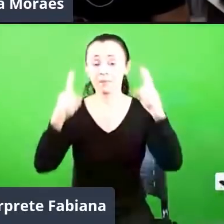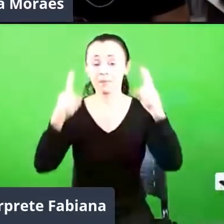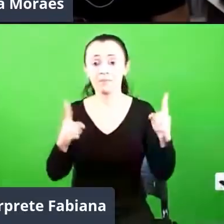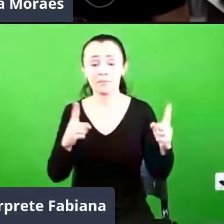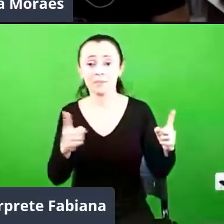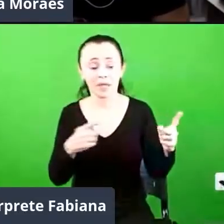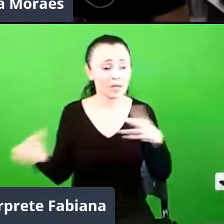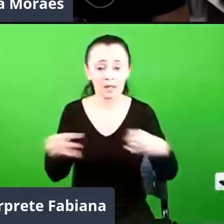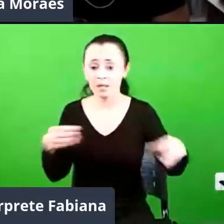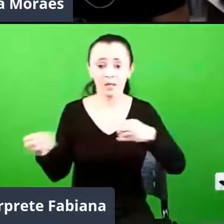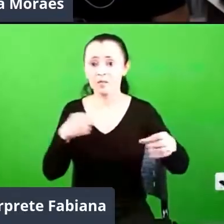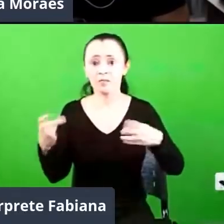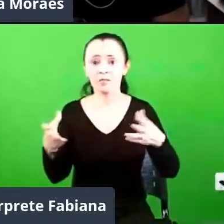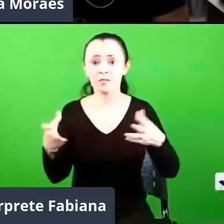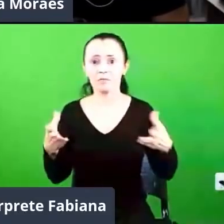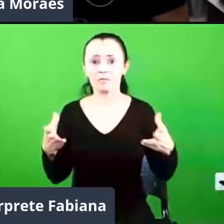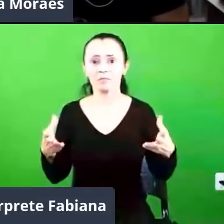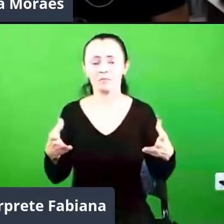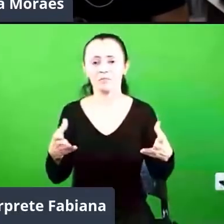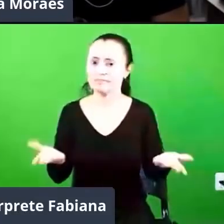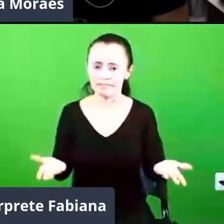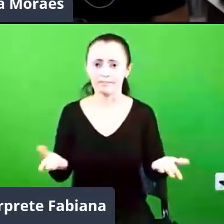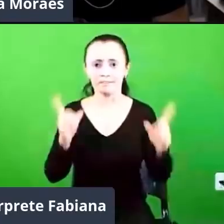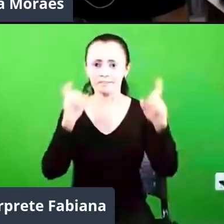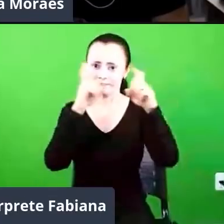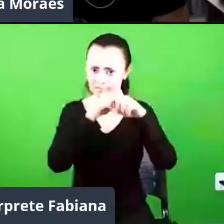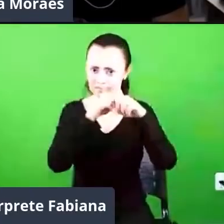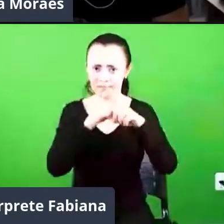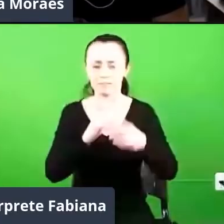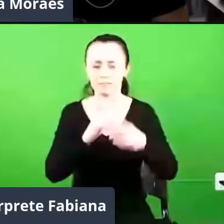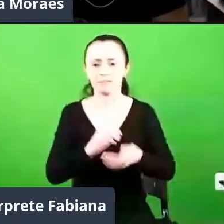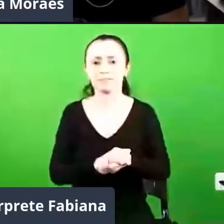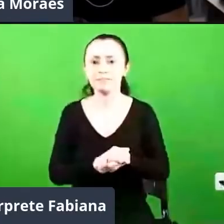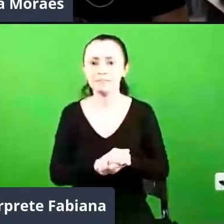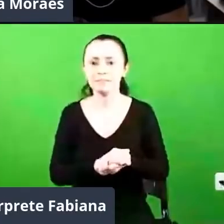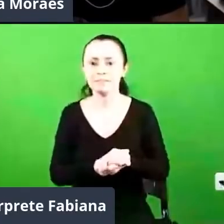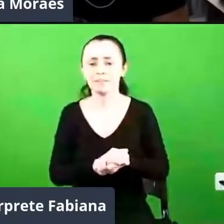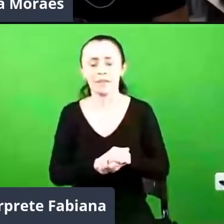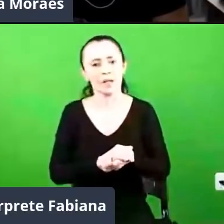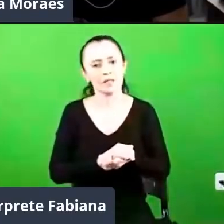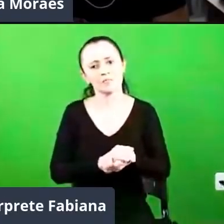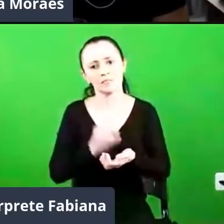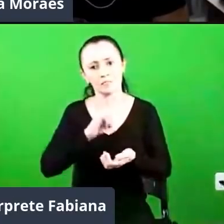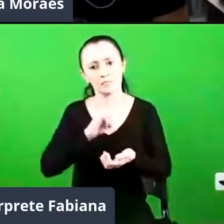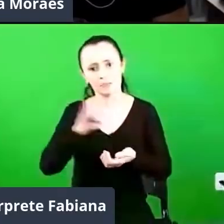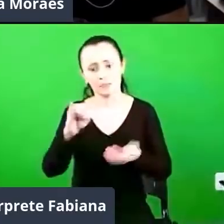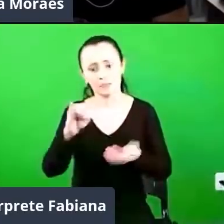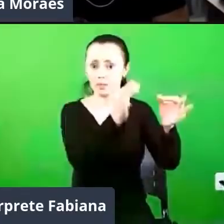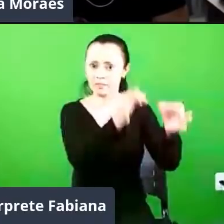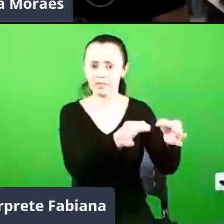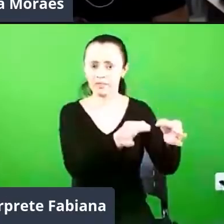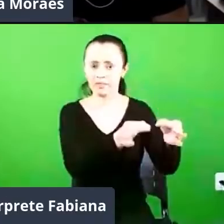os problemas que ela possui, né? Ninguém está dizendo que ela é perfeita, temos muitos problemas, mas temos muitas